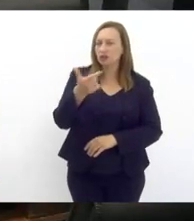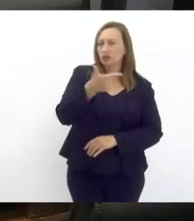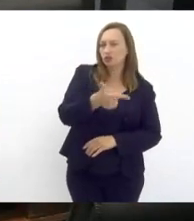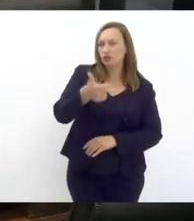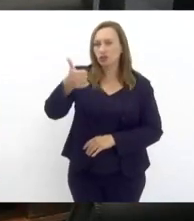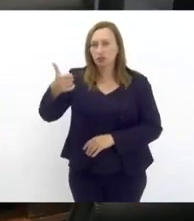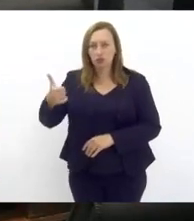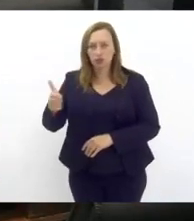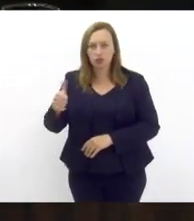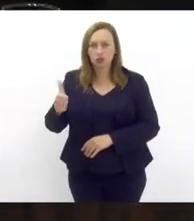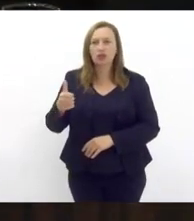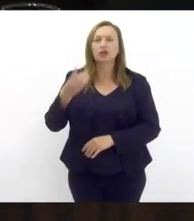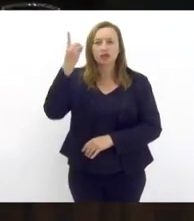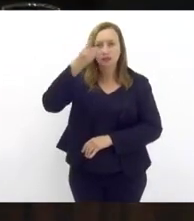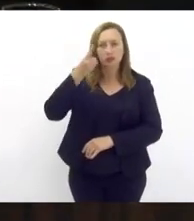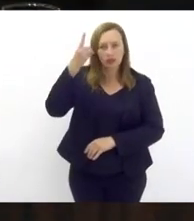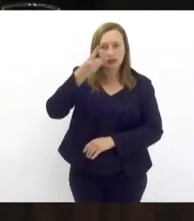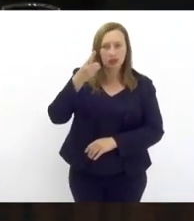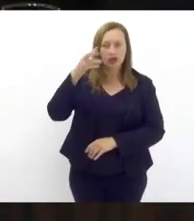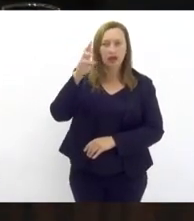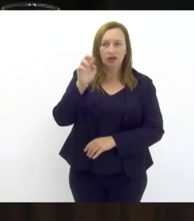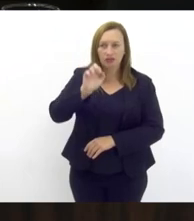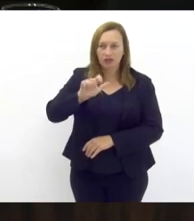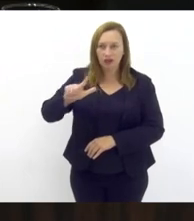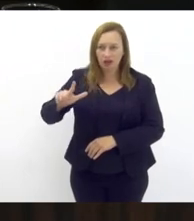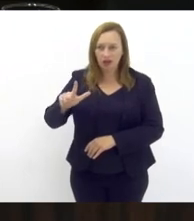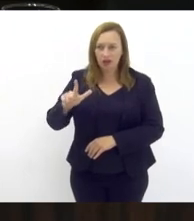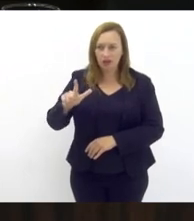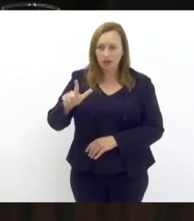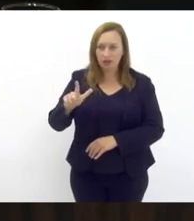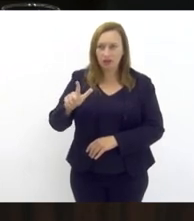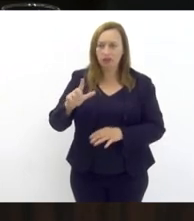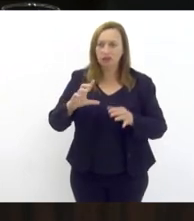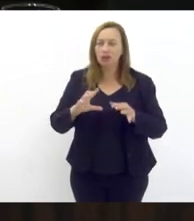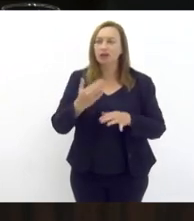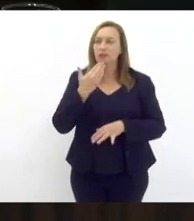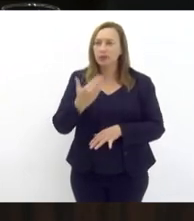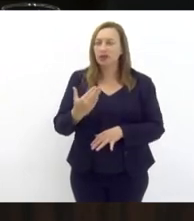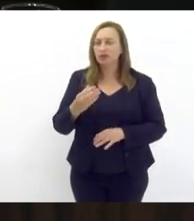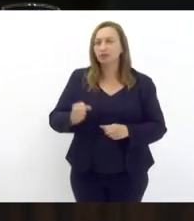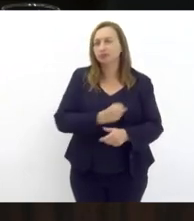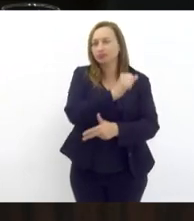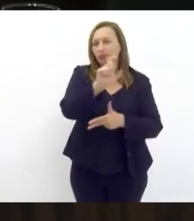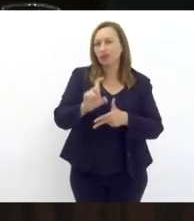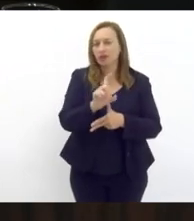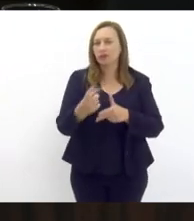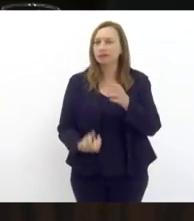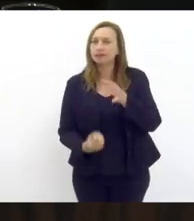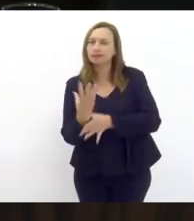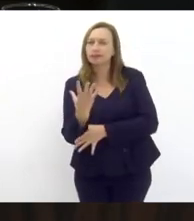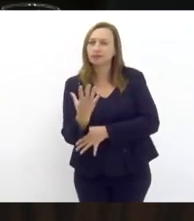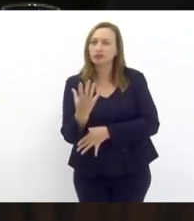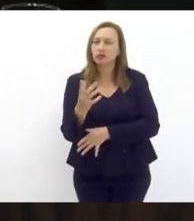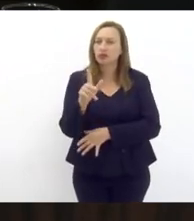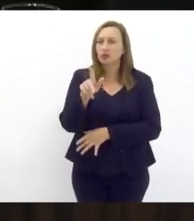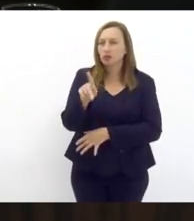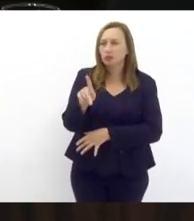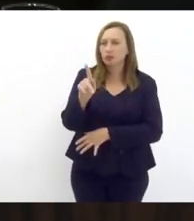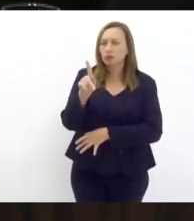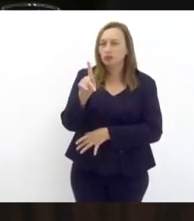446/2011, de autoria do deputado Rafael do Gordo, que autoriza o Poder Executivo a implantar pronto-socorro